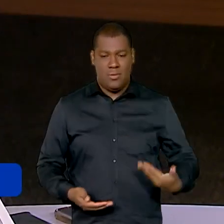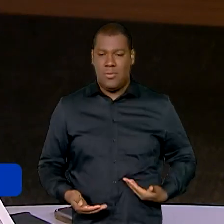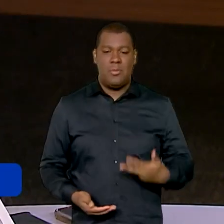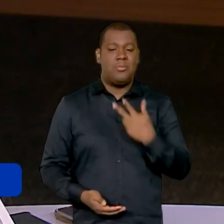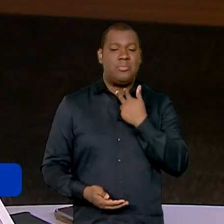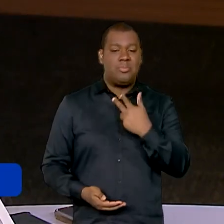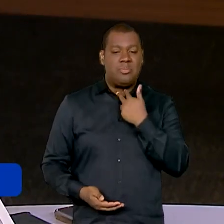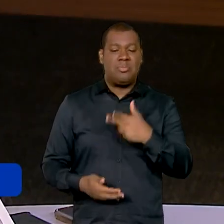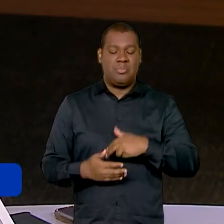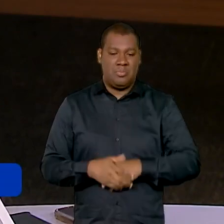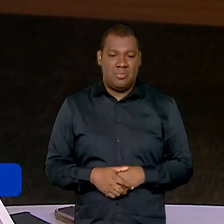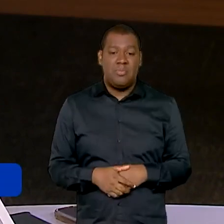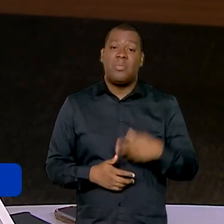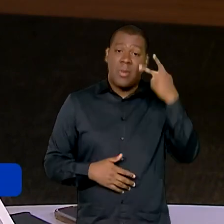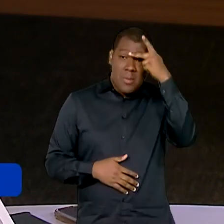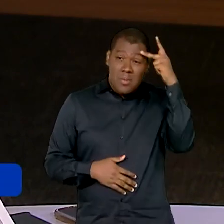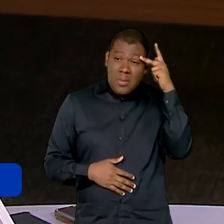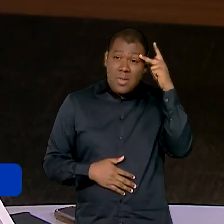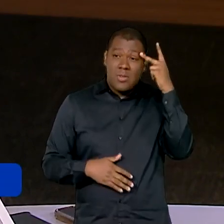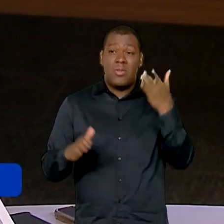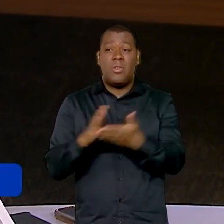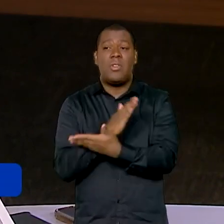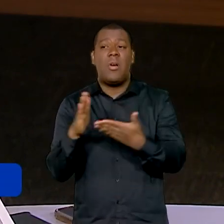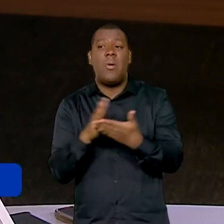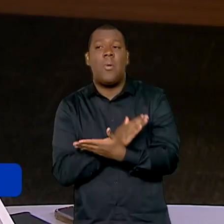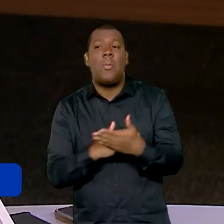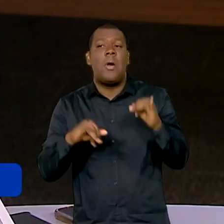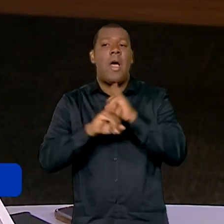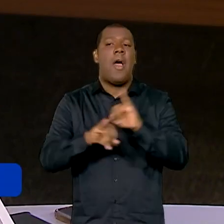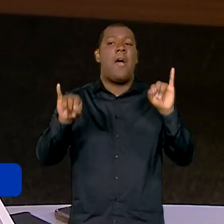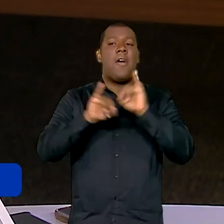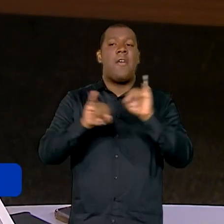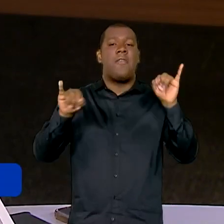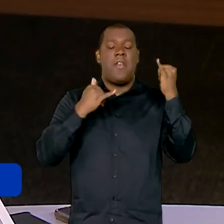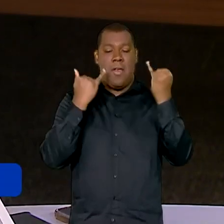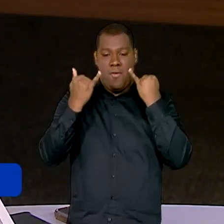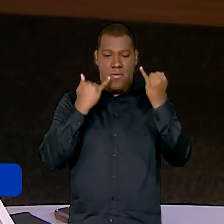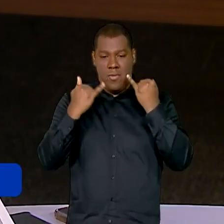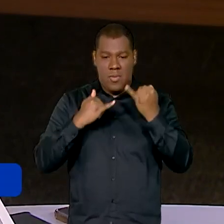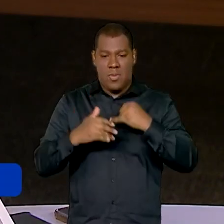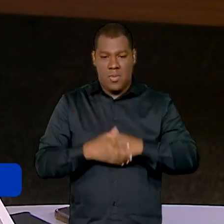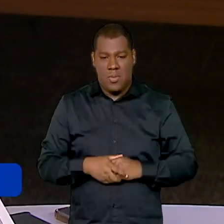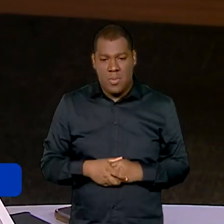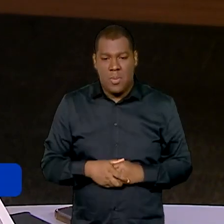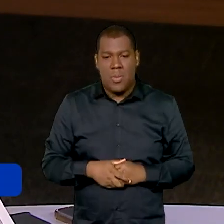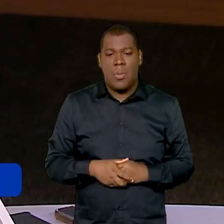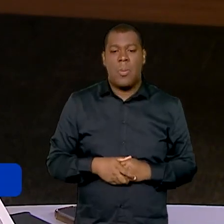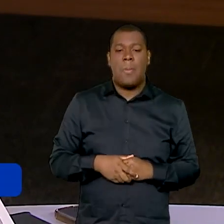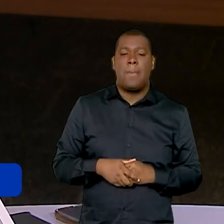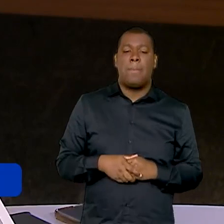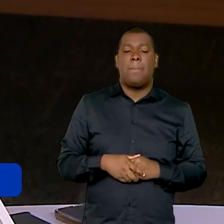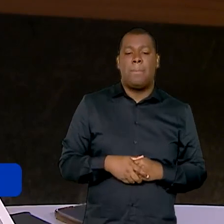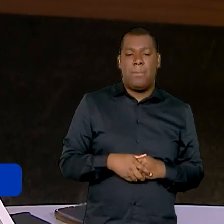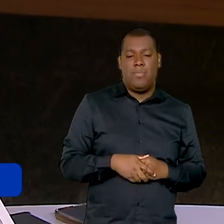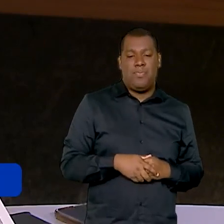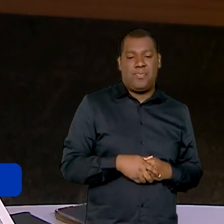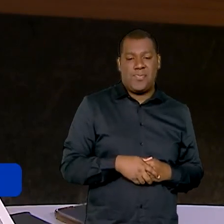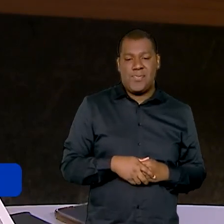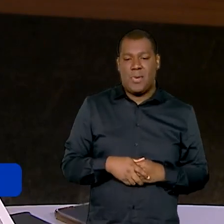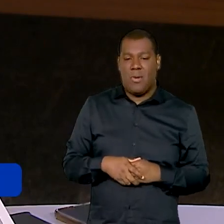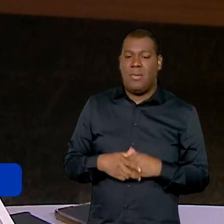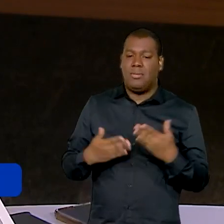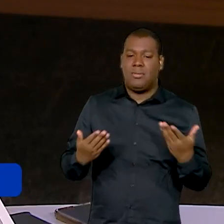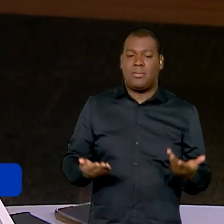divulga os dados, mas a gente fazia de forma seletiva, porque para nós que temos que fazer intervenção, modificação para